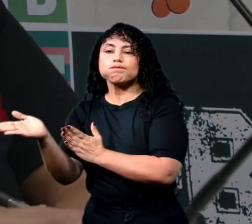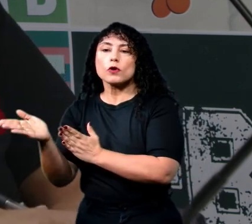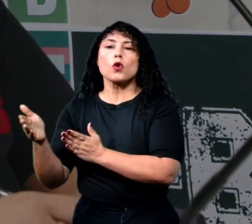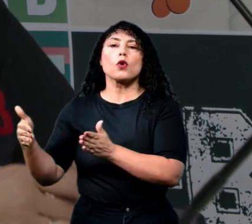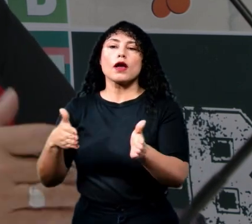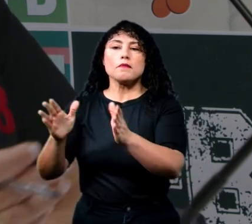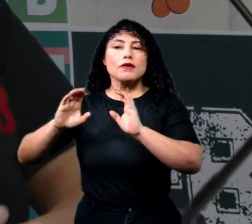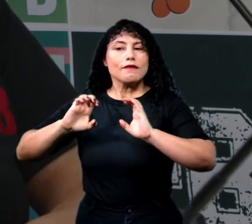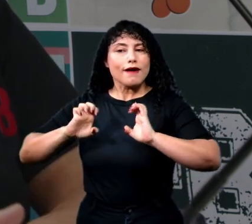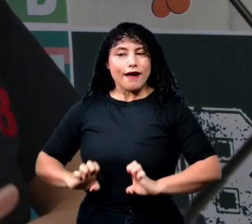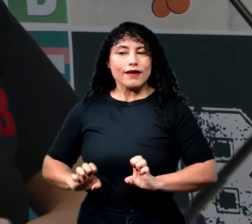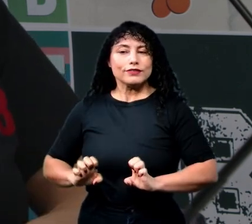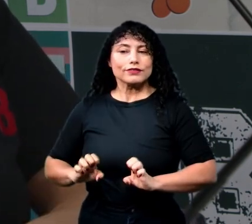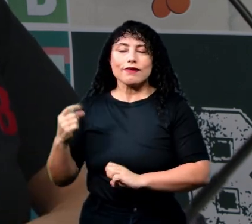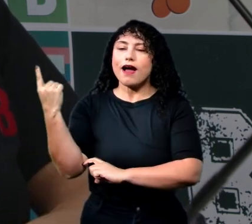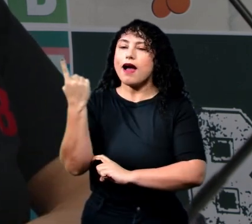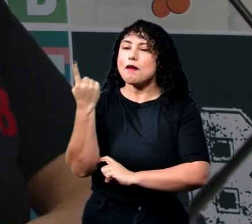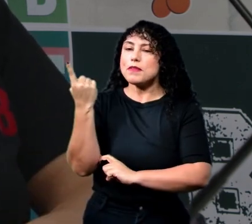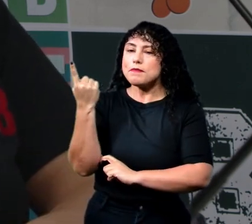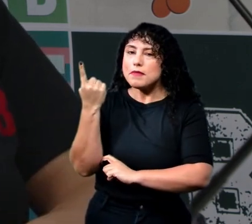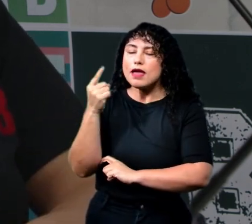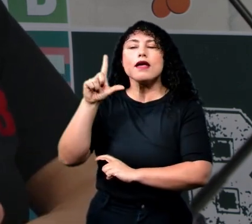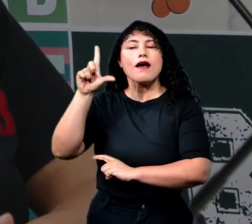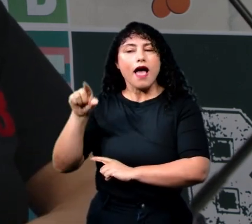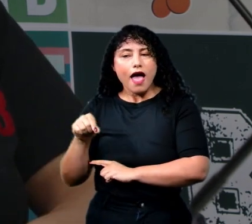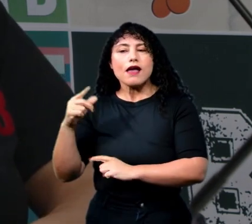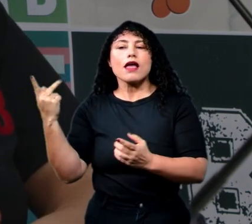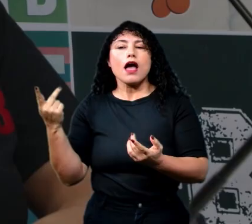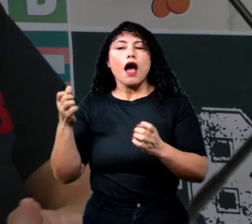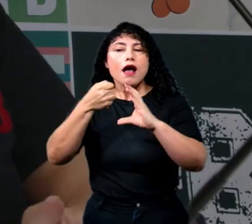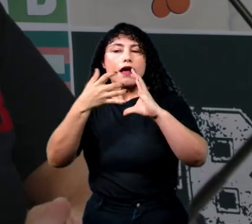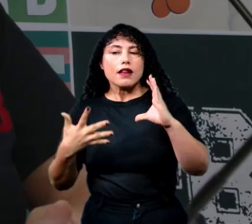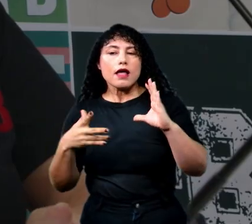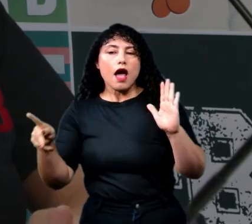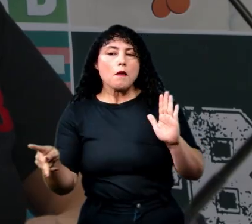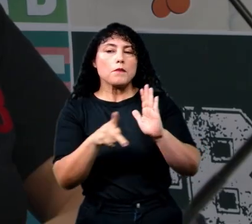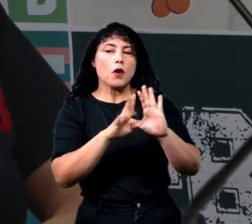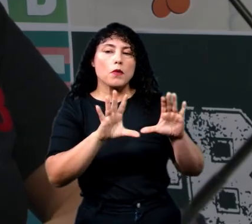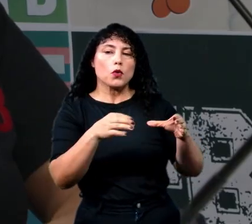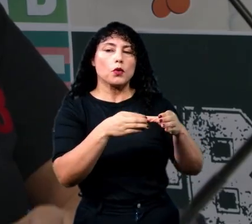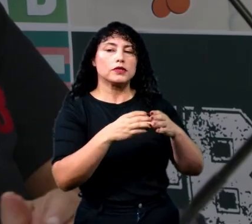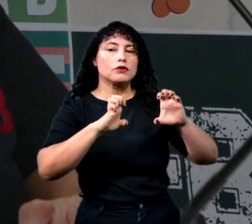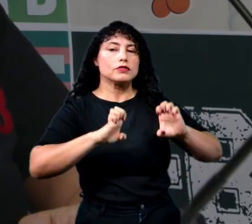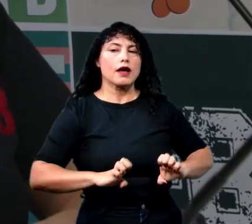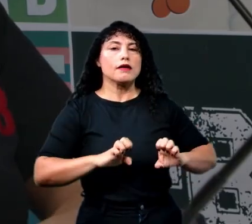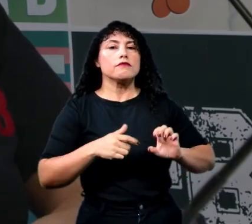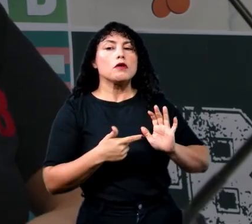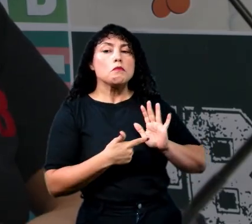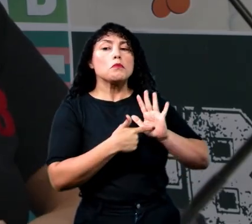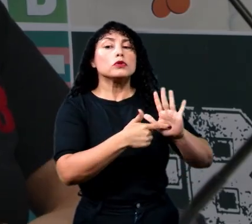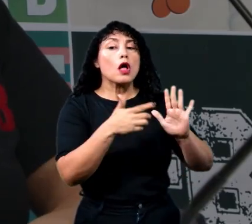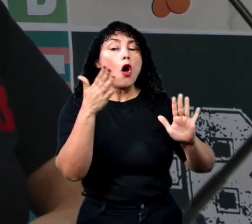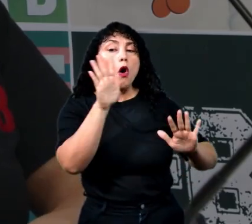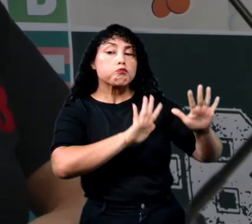caminho ético, aí a primeira instância, geralmente, nesse aspecto, é a própria comissão de ética que vem alertar sobre